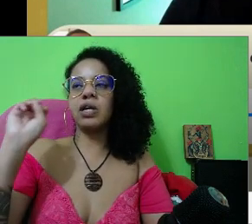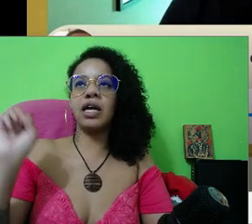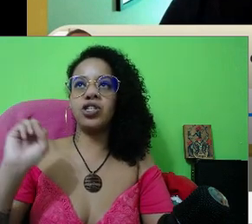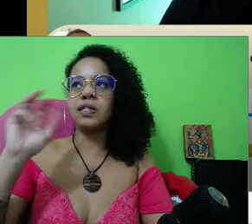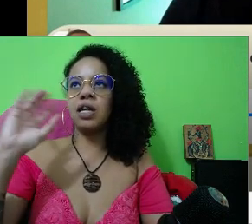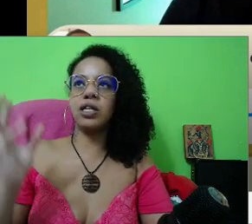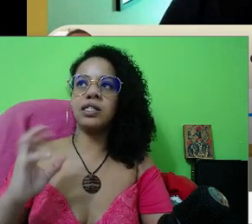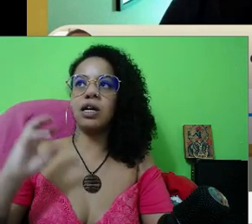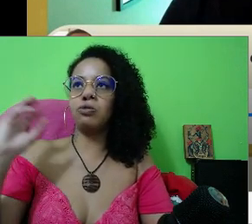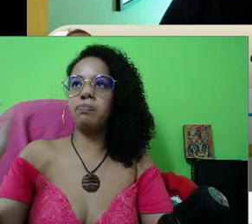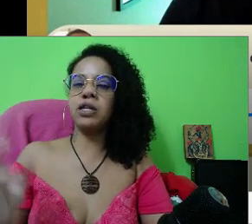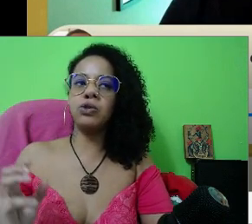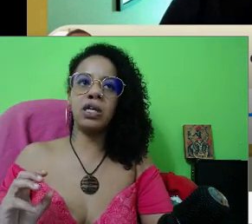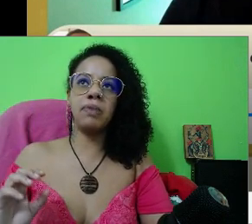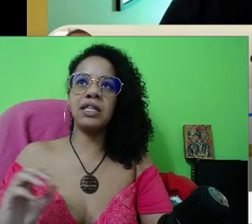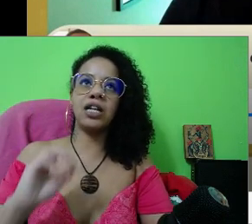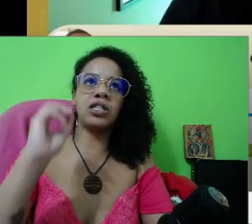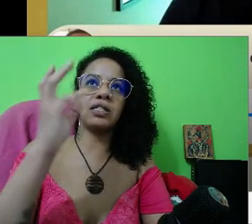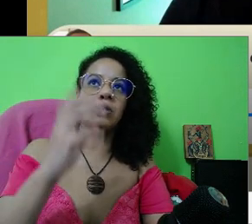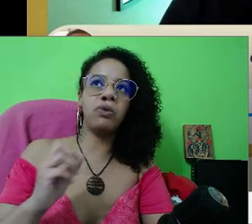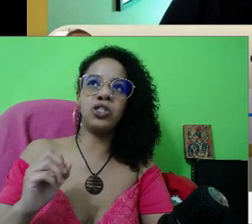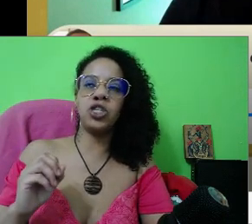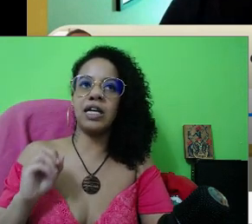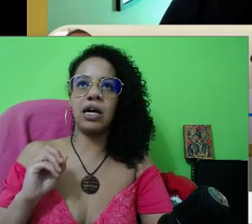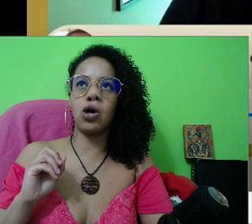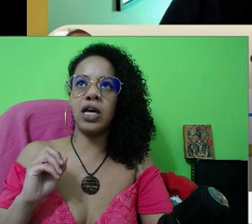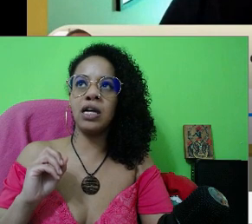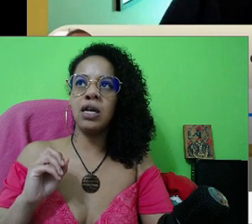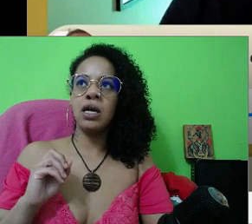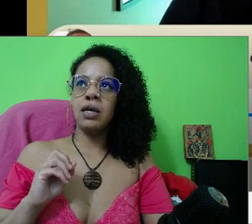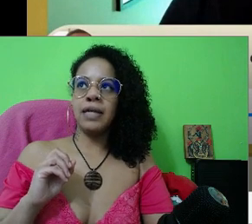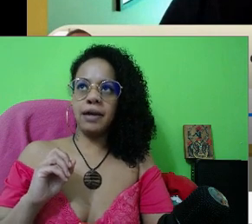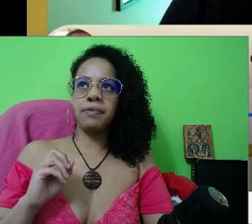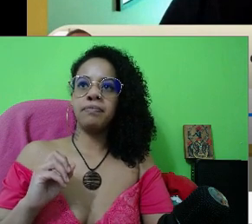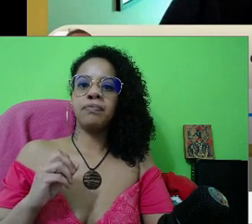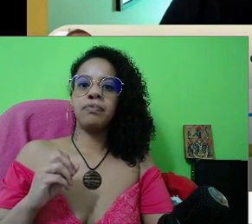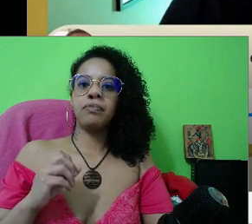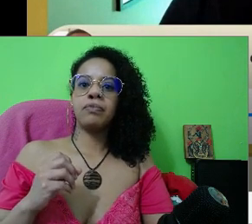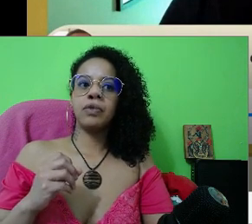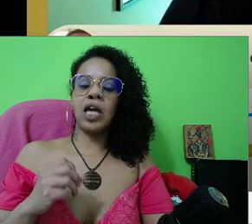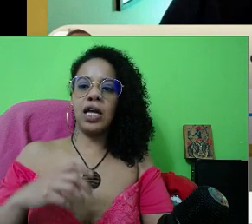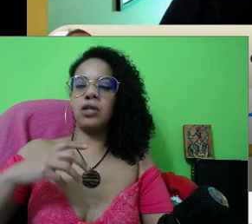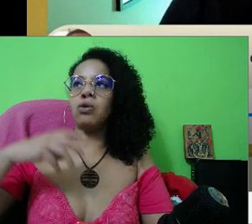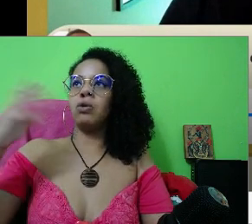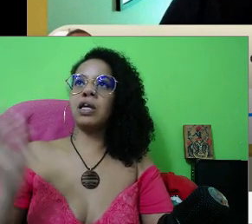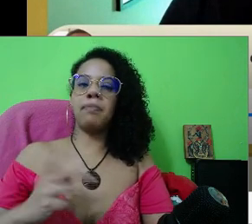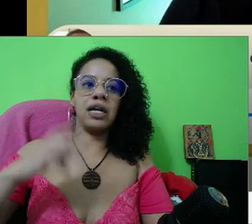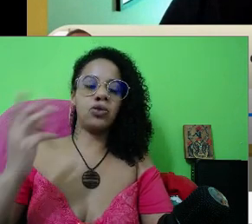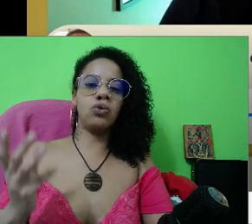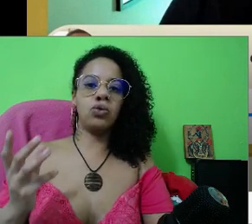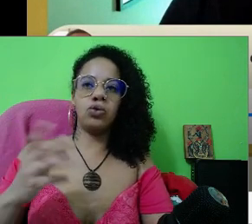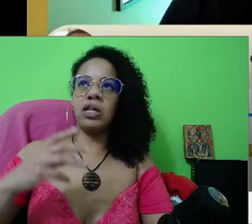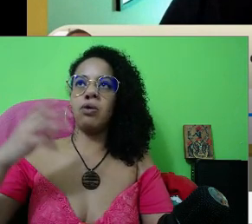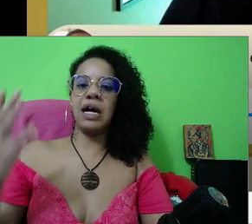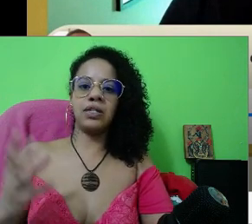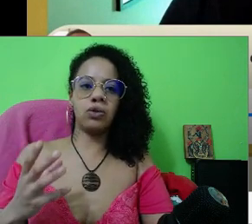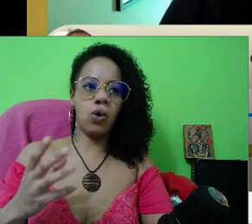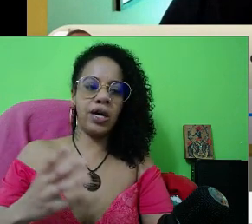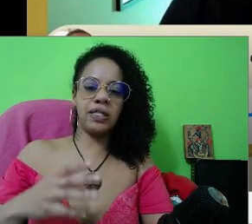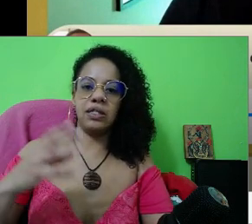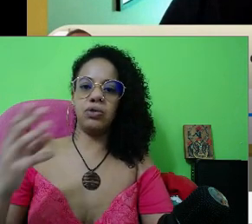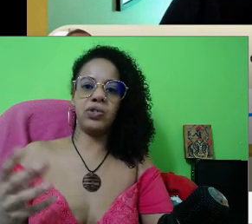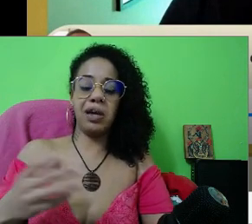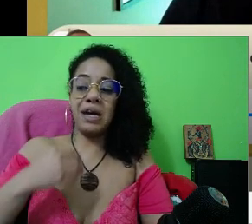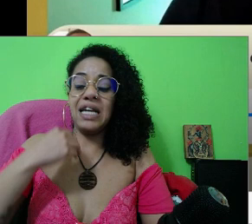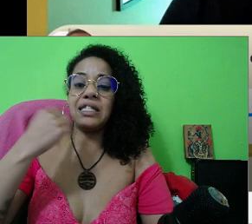não sei o que de esquerda se agrupando que metade está sendo politizada agora né querendo quebrar tudo derrubar